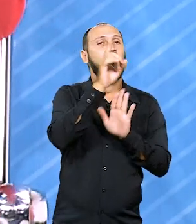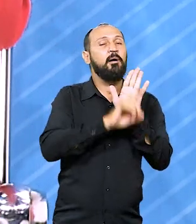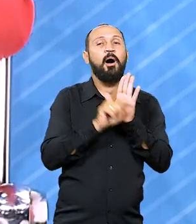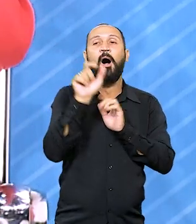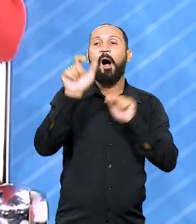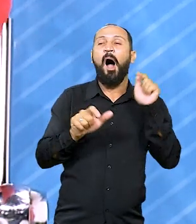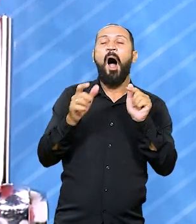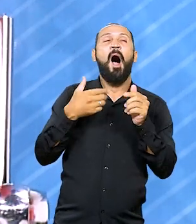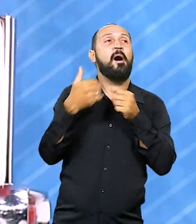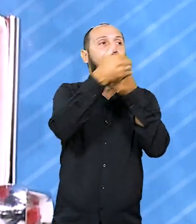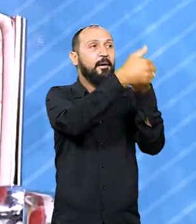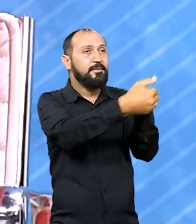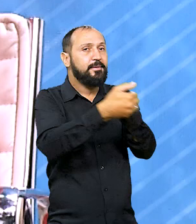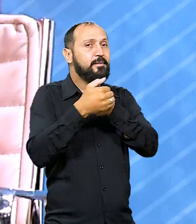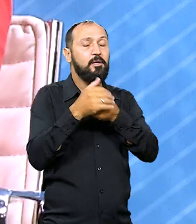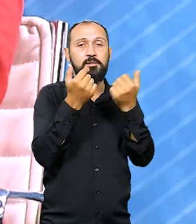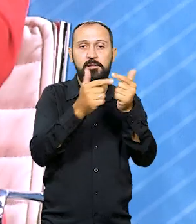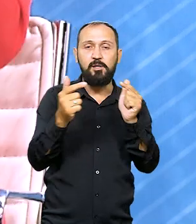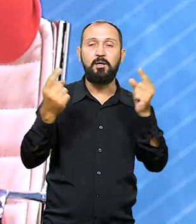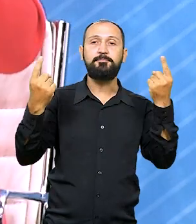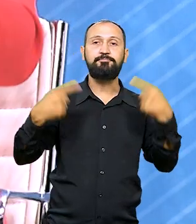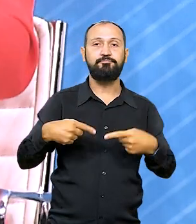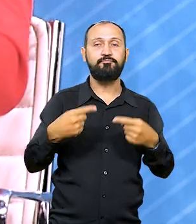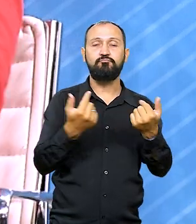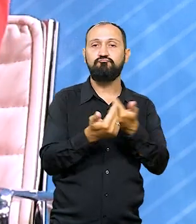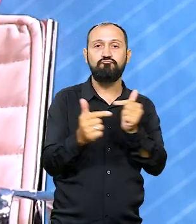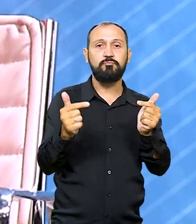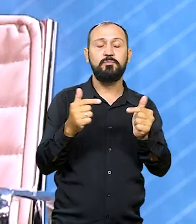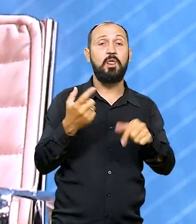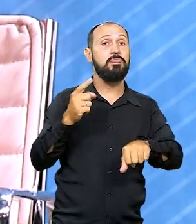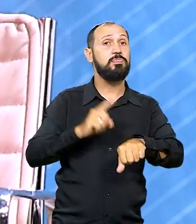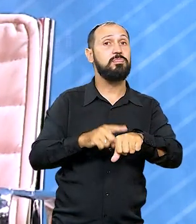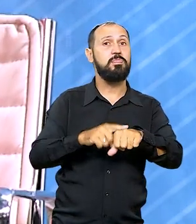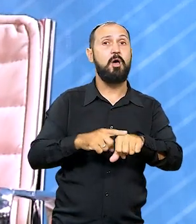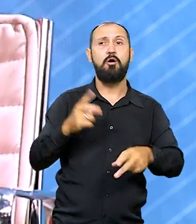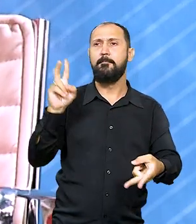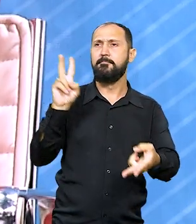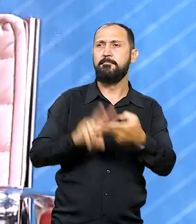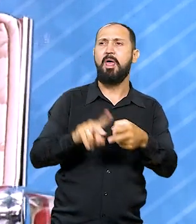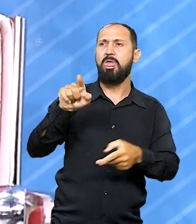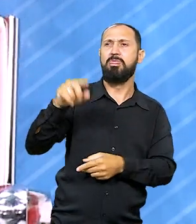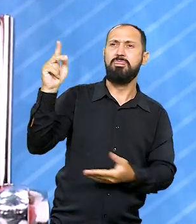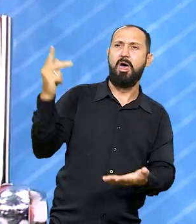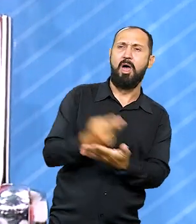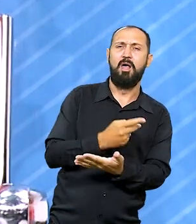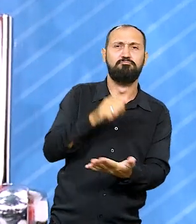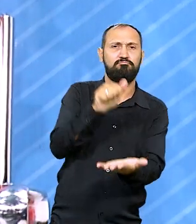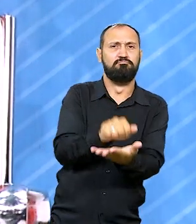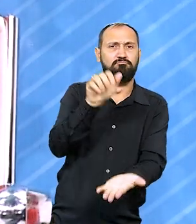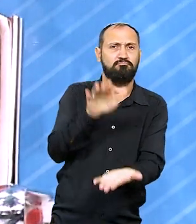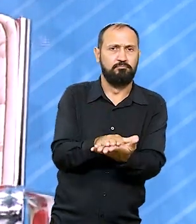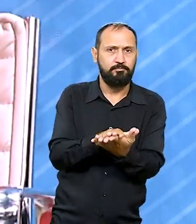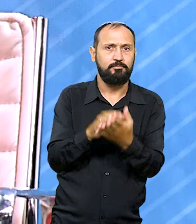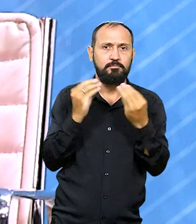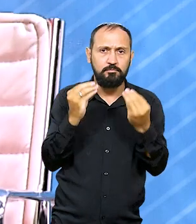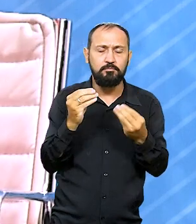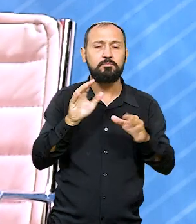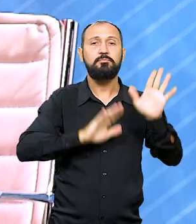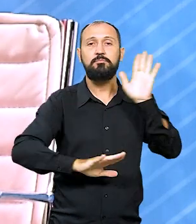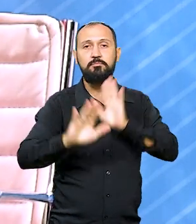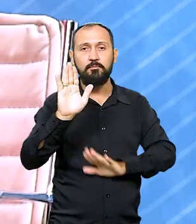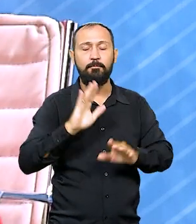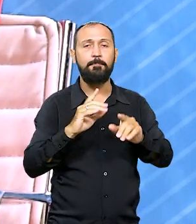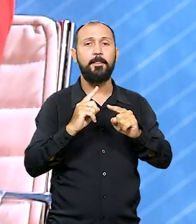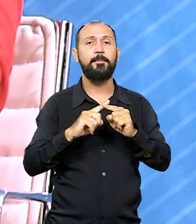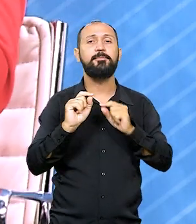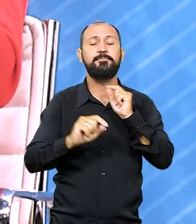dá o direito à ampla defesa, ao contraditório, já se é condenado pela própria mídia. E isso tem que ter muito cuidado, né,